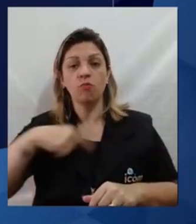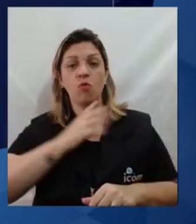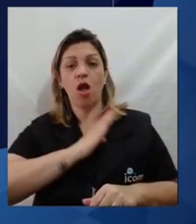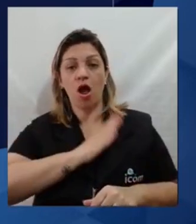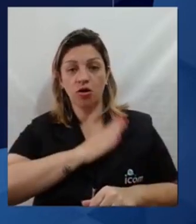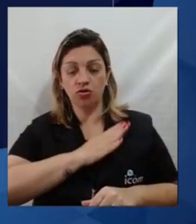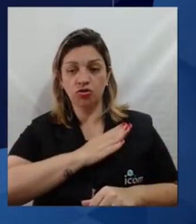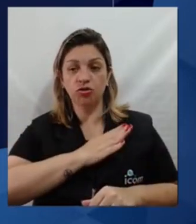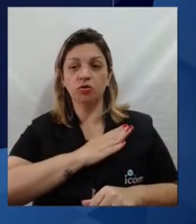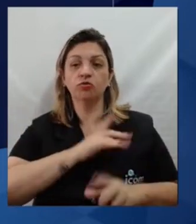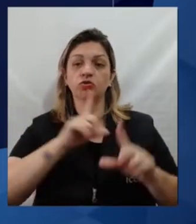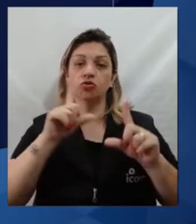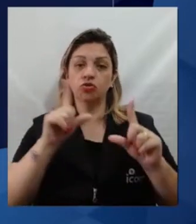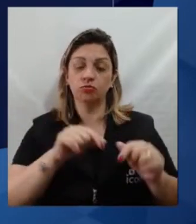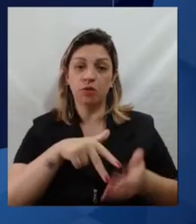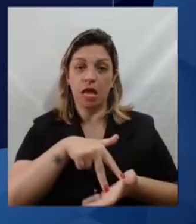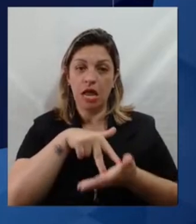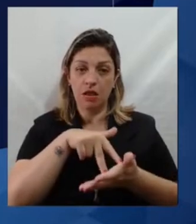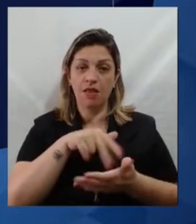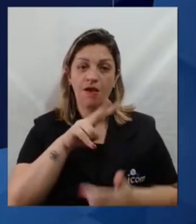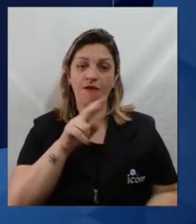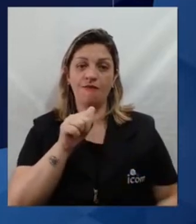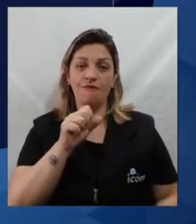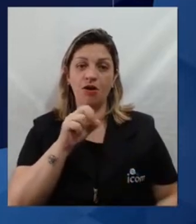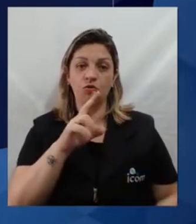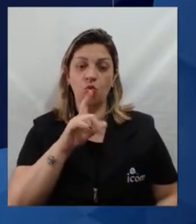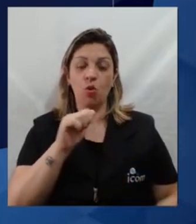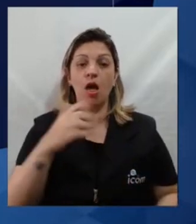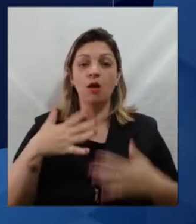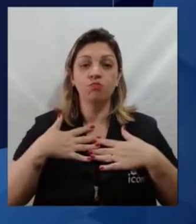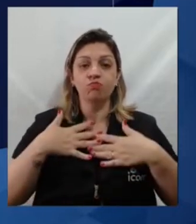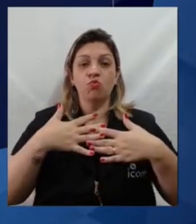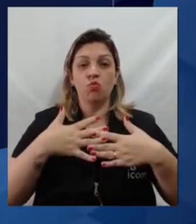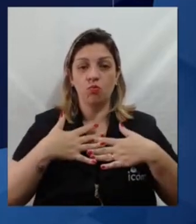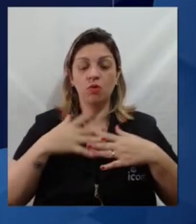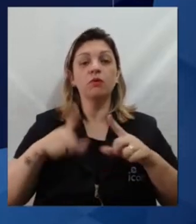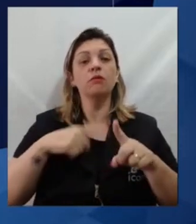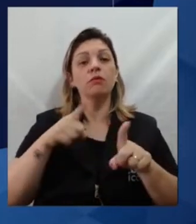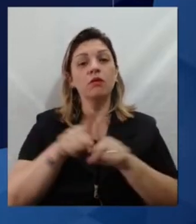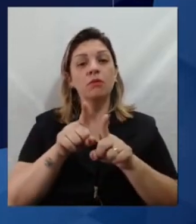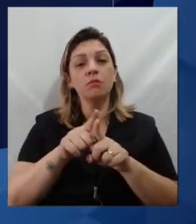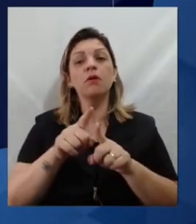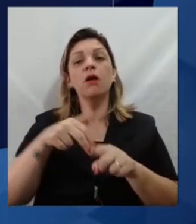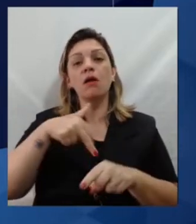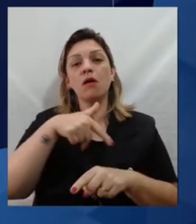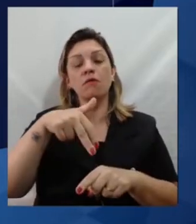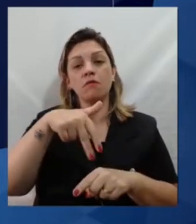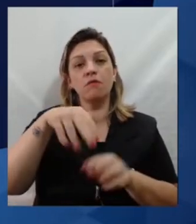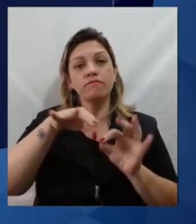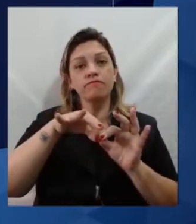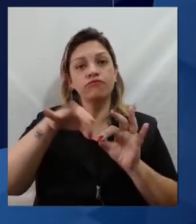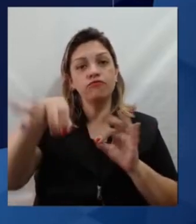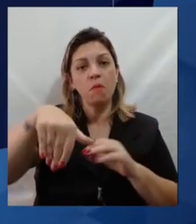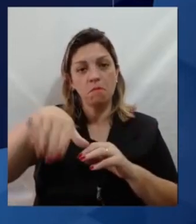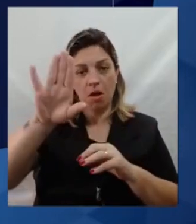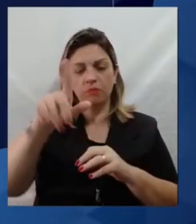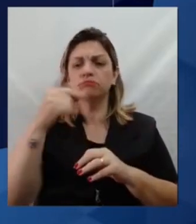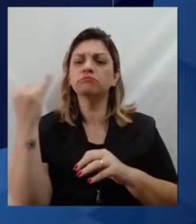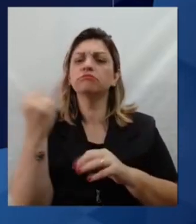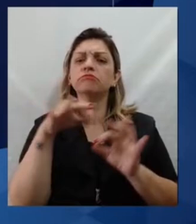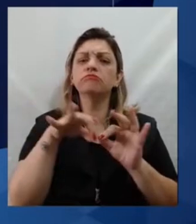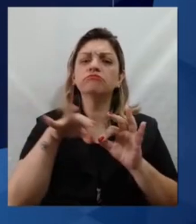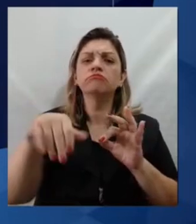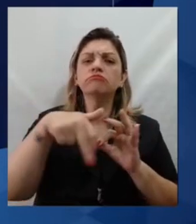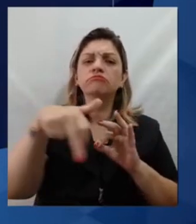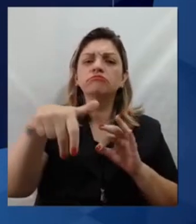diminuição da resistência vascular pulmonar e aumento da distância de caminhada. Qual a importância da distância de caminhada de 6